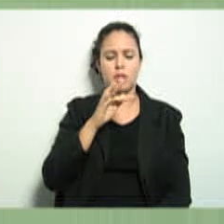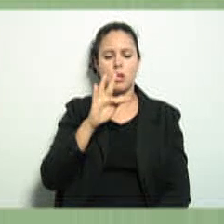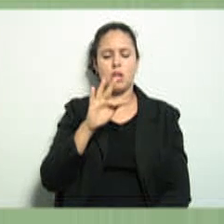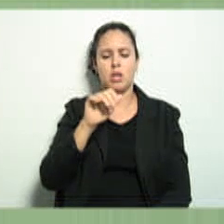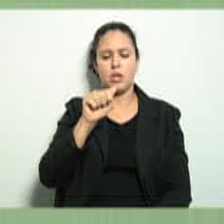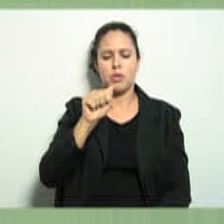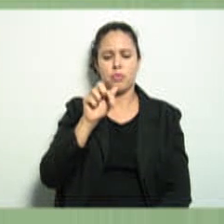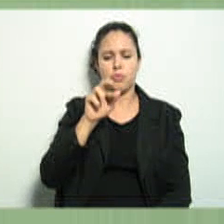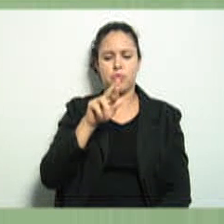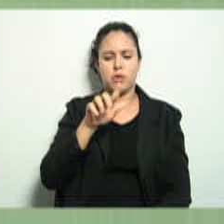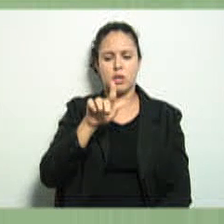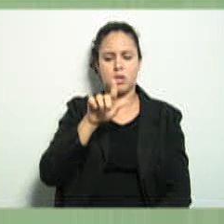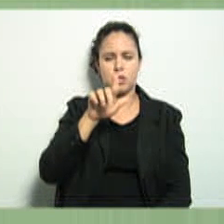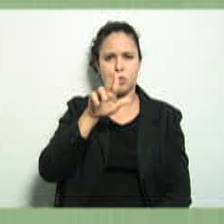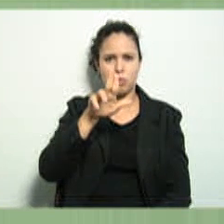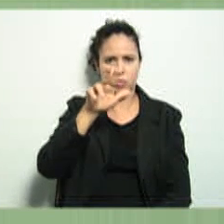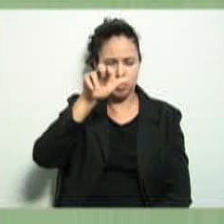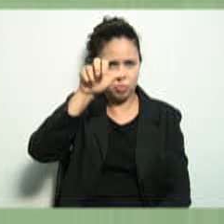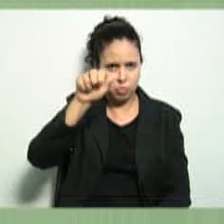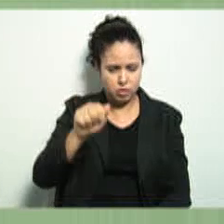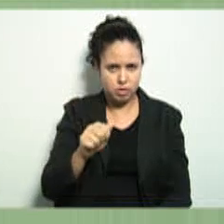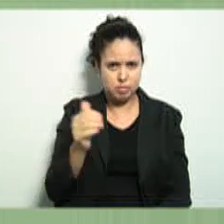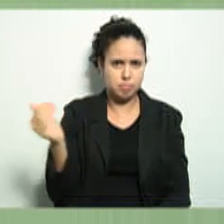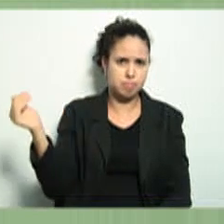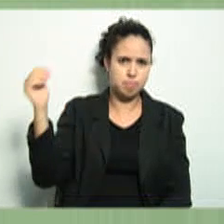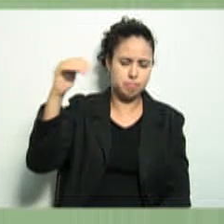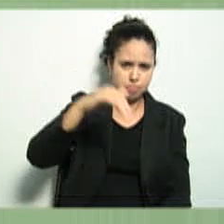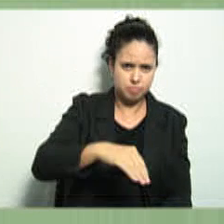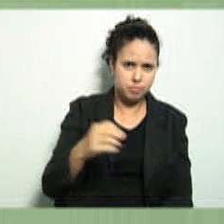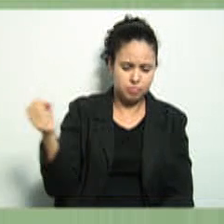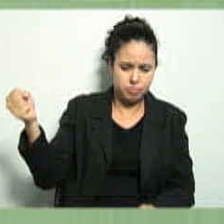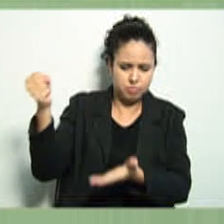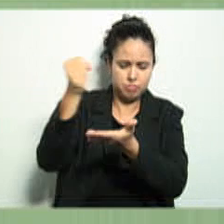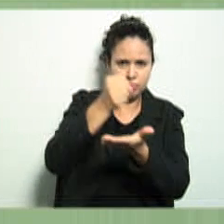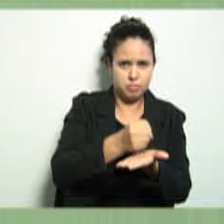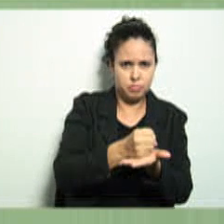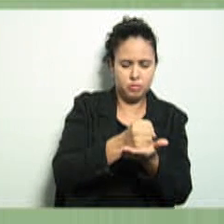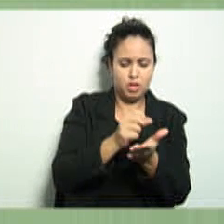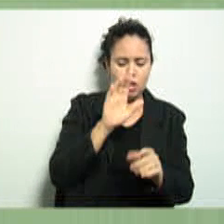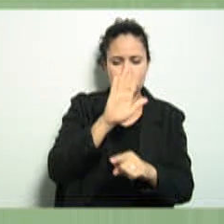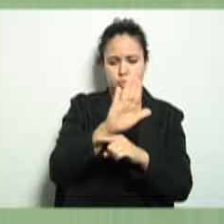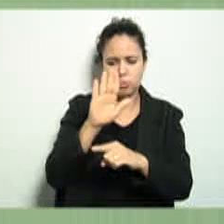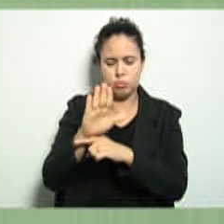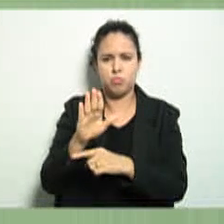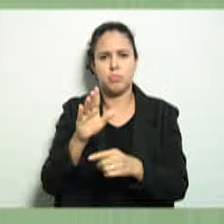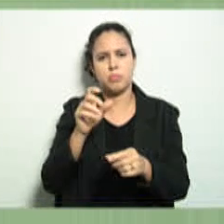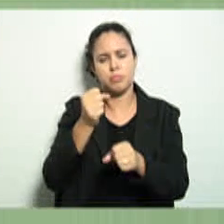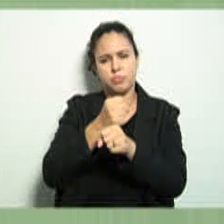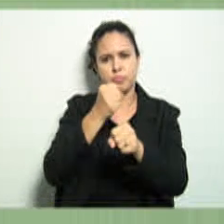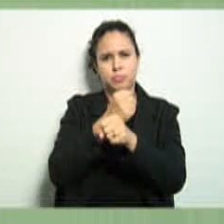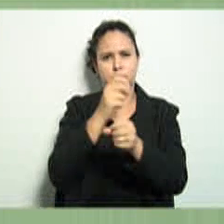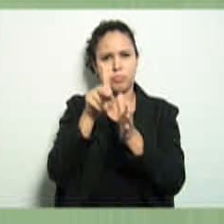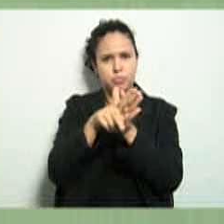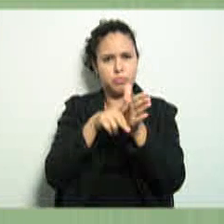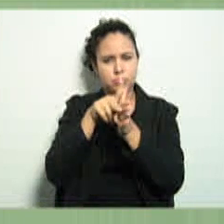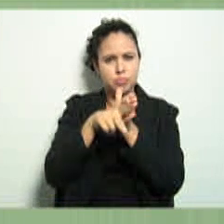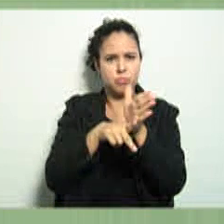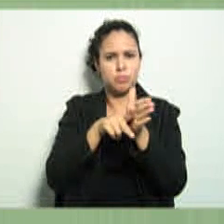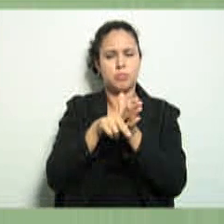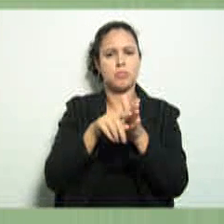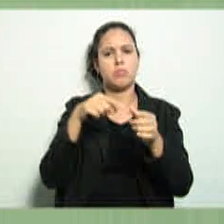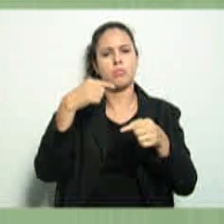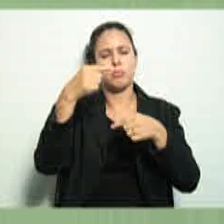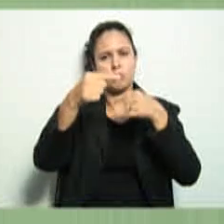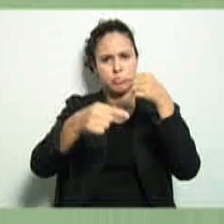Infelizmente, a conclusão das obras veio tarde demais, porque coincidiu com o início do declínio do